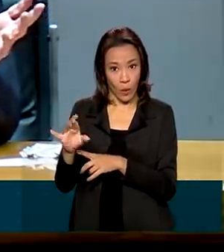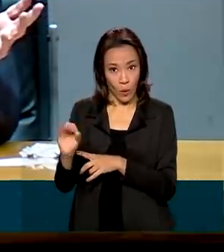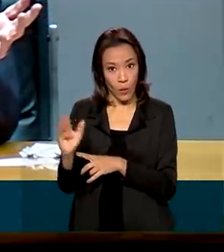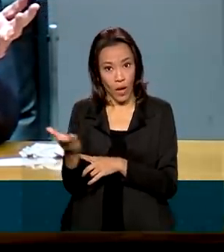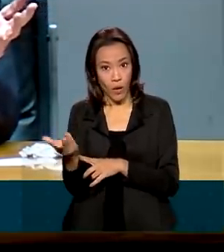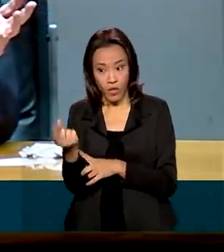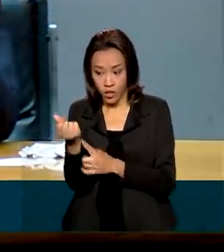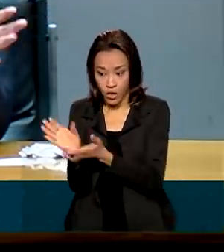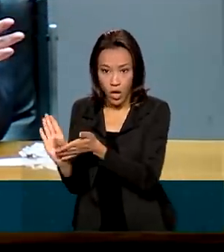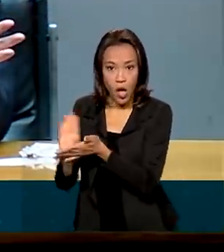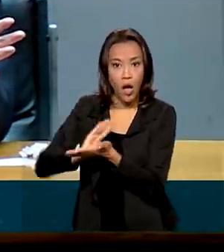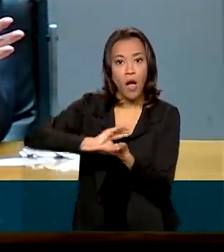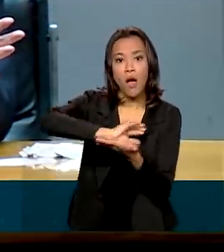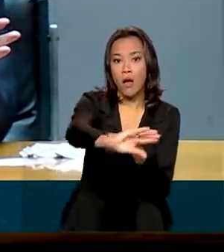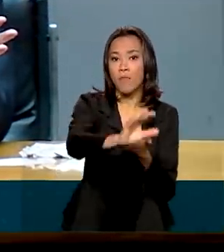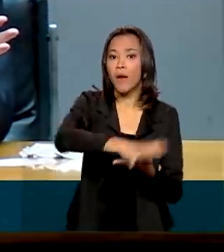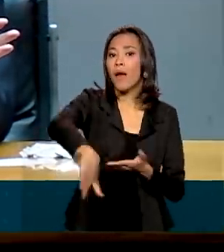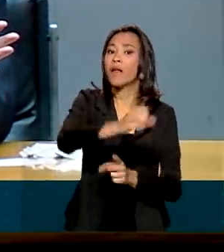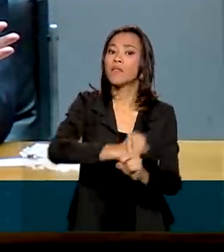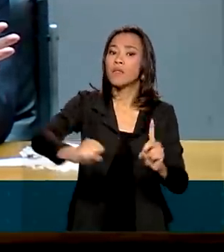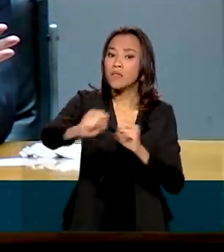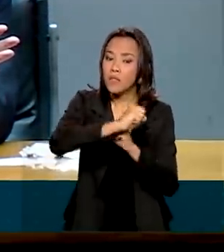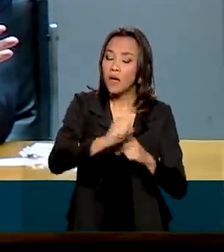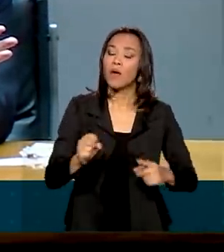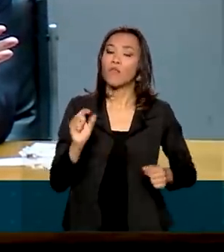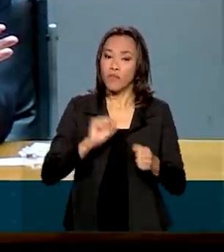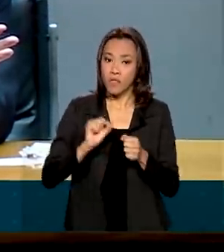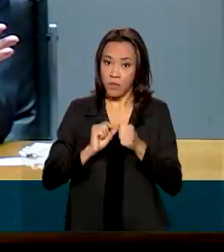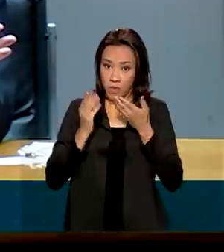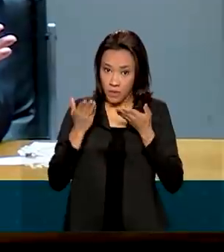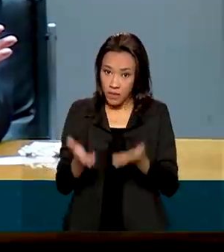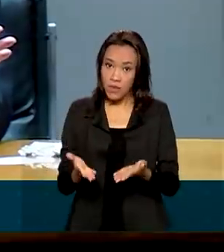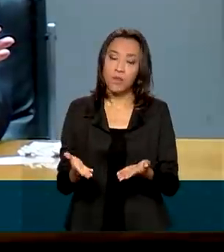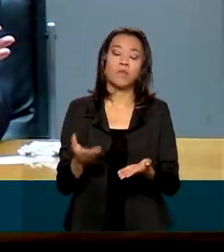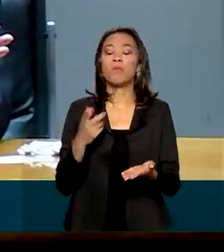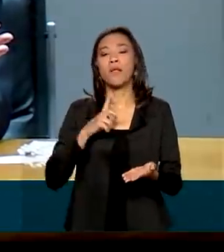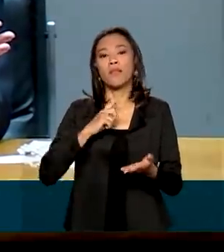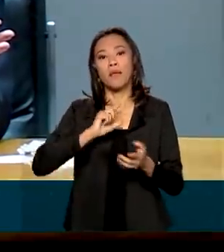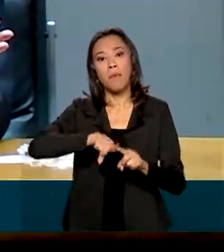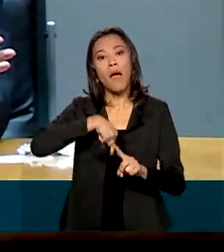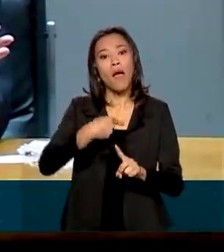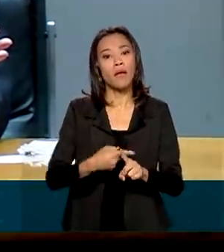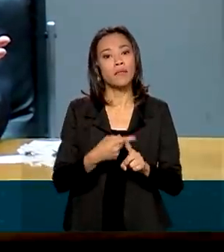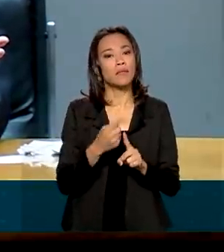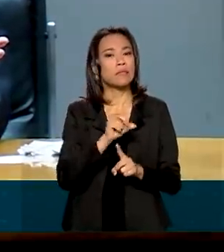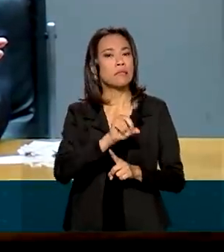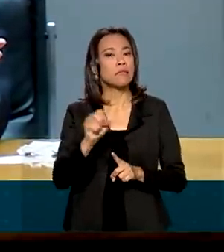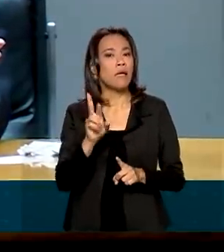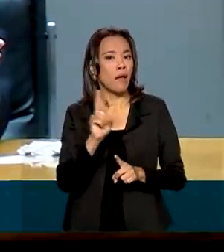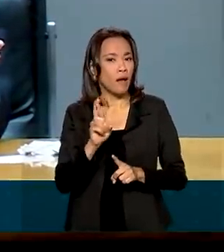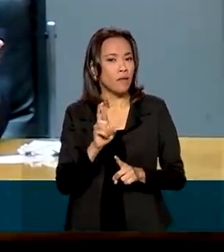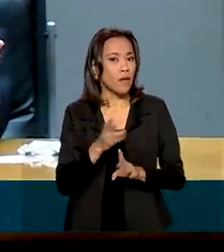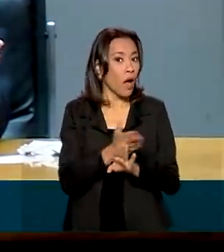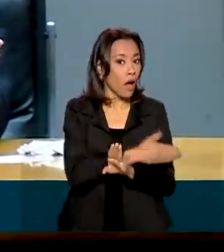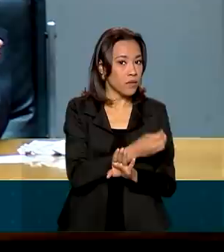social. Fizemos isso, quando o presidente pediu para atender 100 reais a mais, 400 em vez de 300,